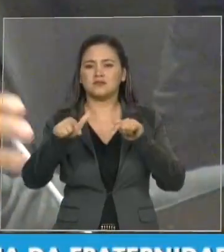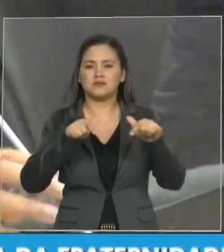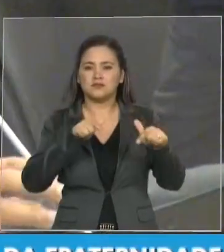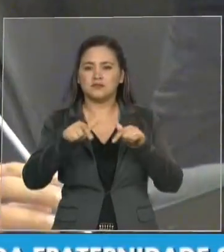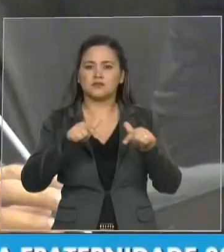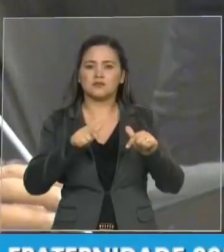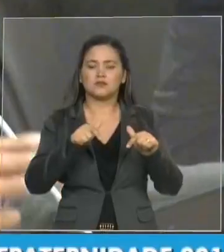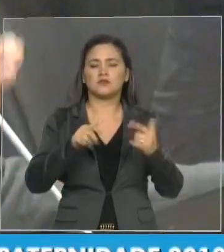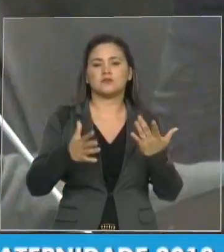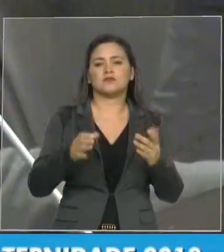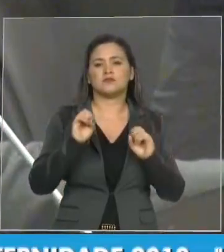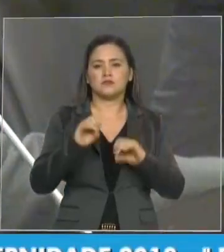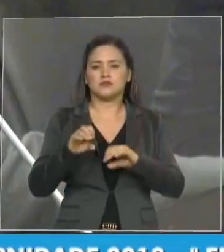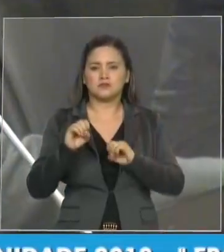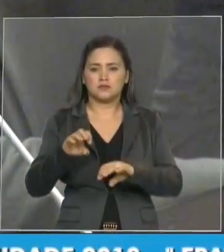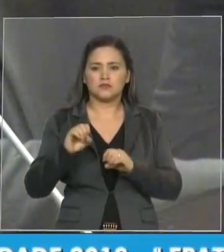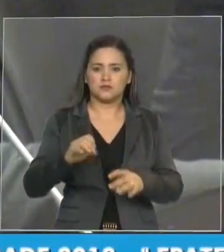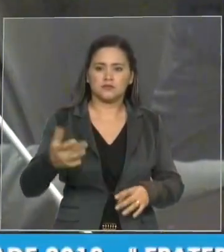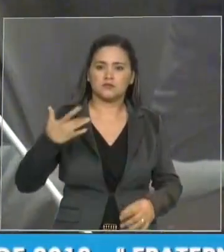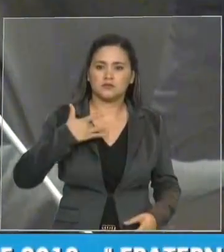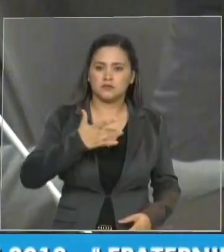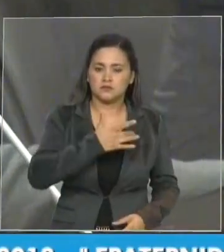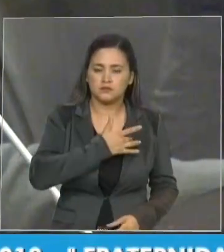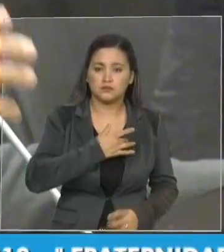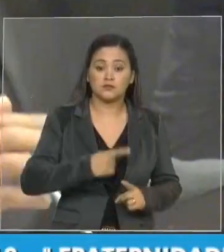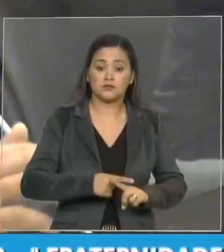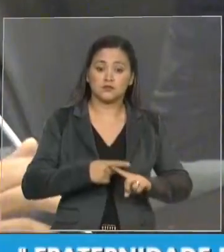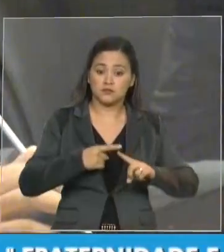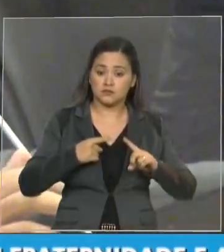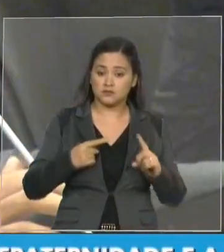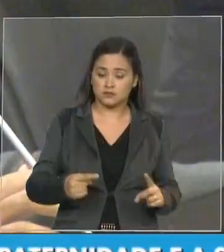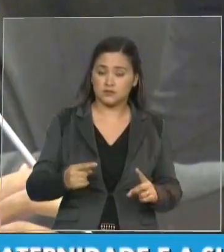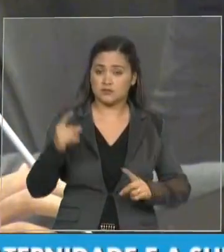da saúde, mas nenhuma delas ocupa tanto